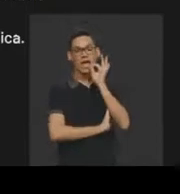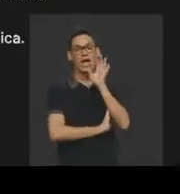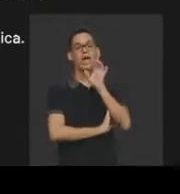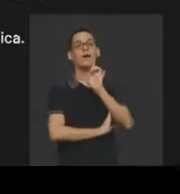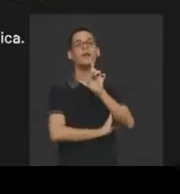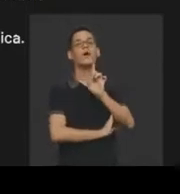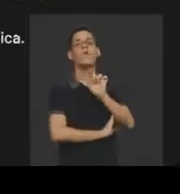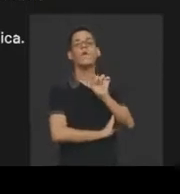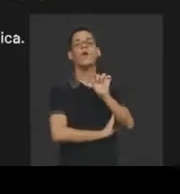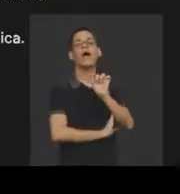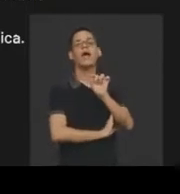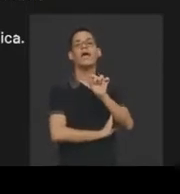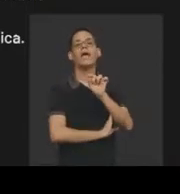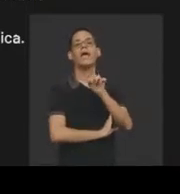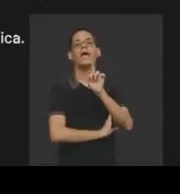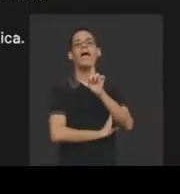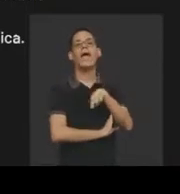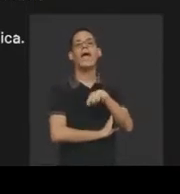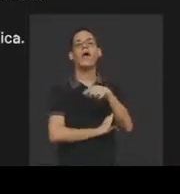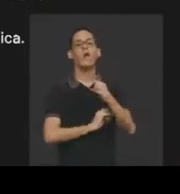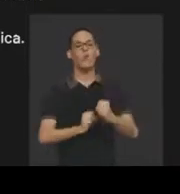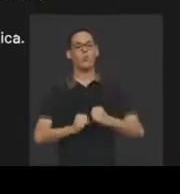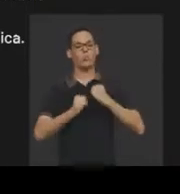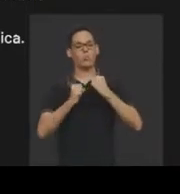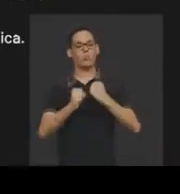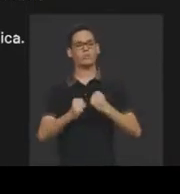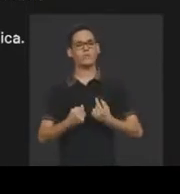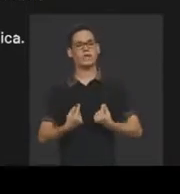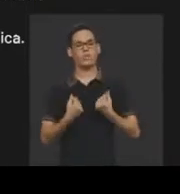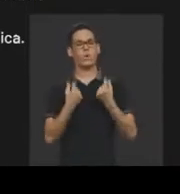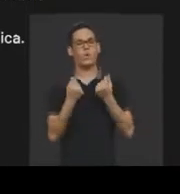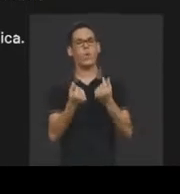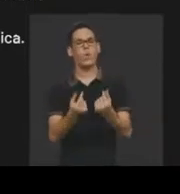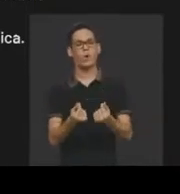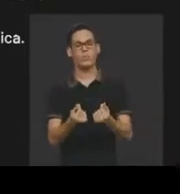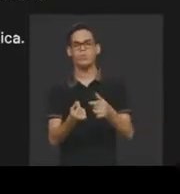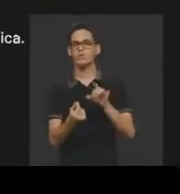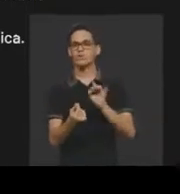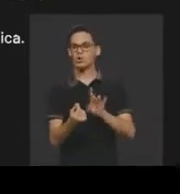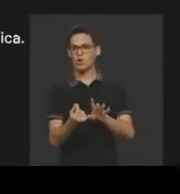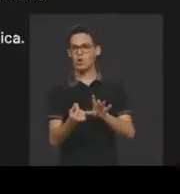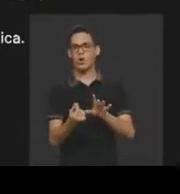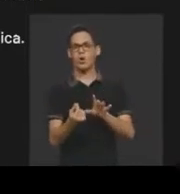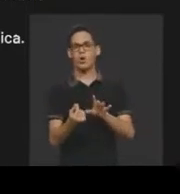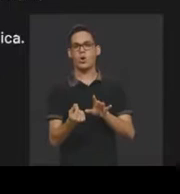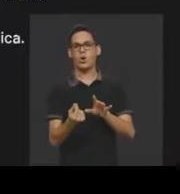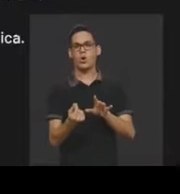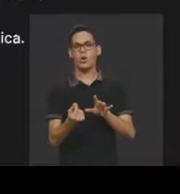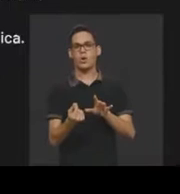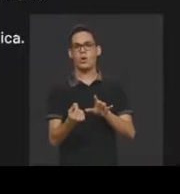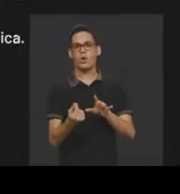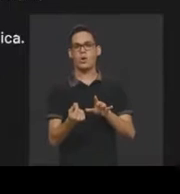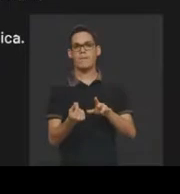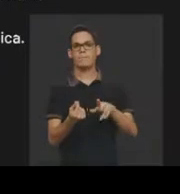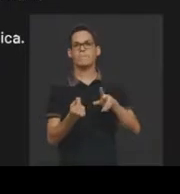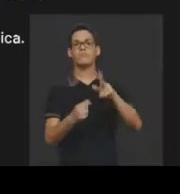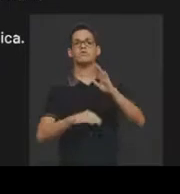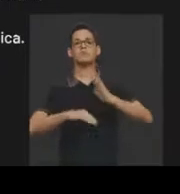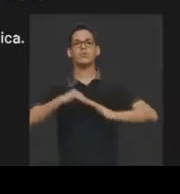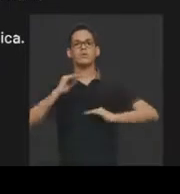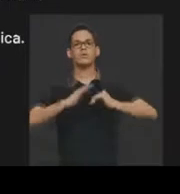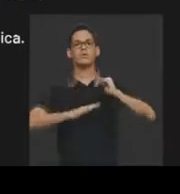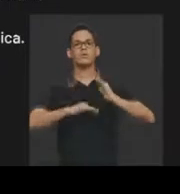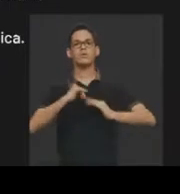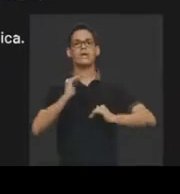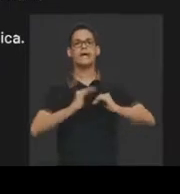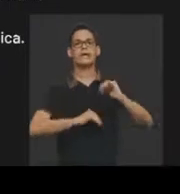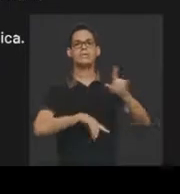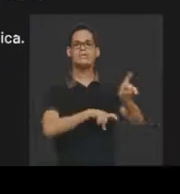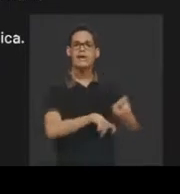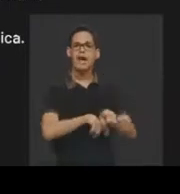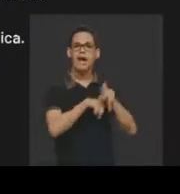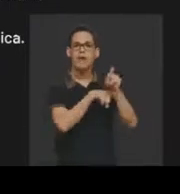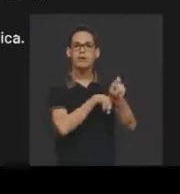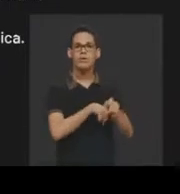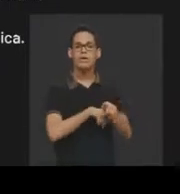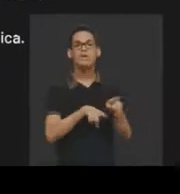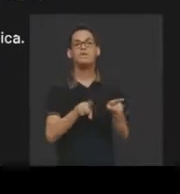poderio econômico para a classe agroprodutora, né? Mas também